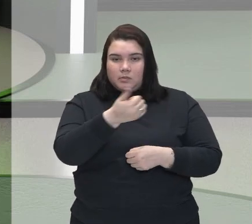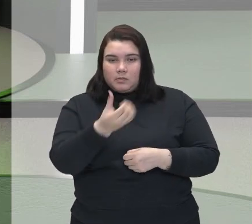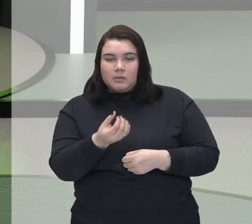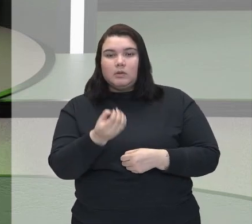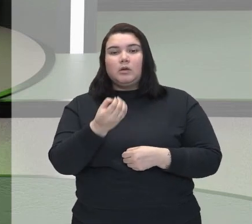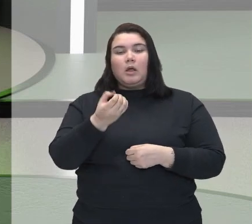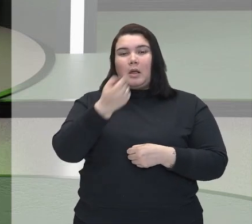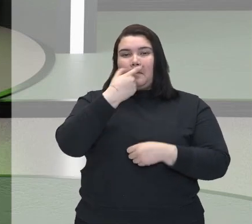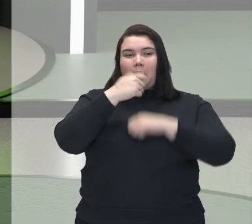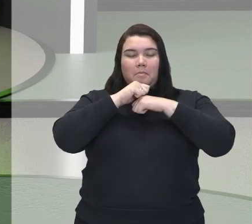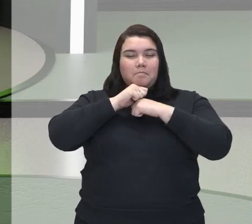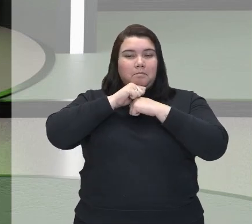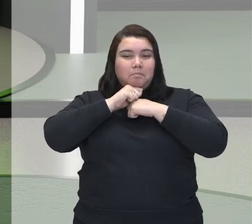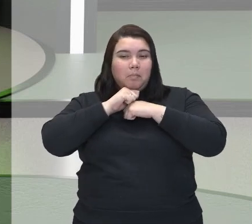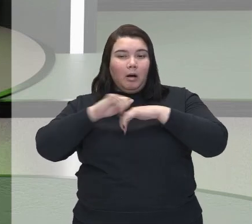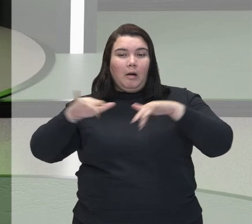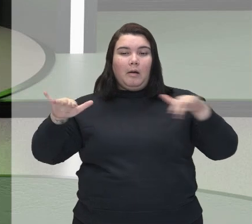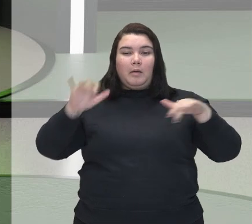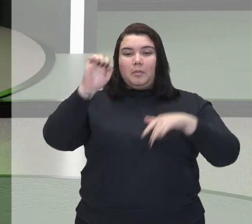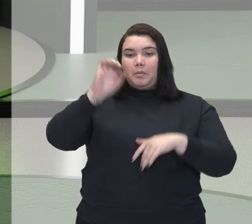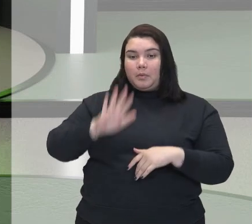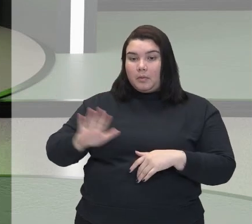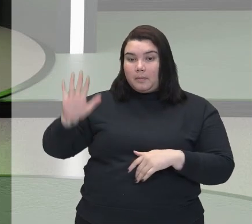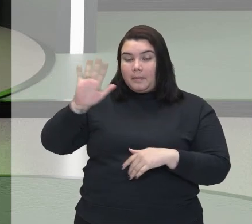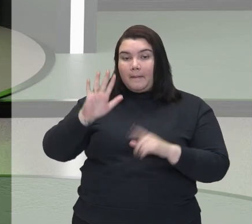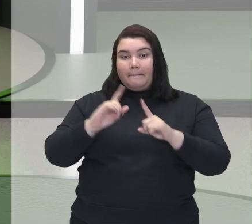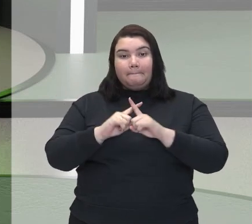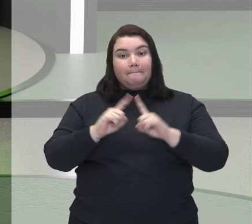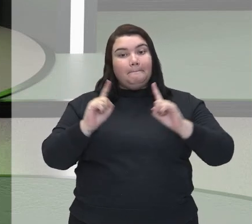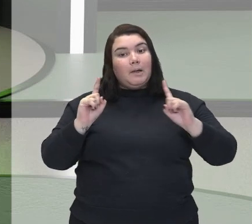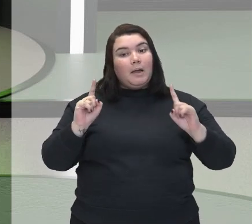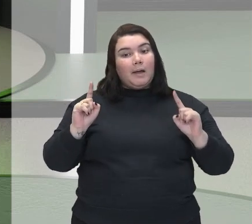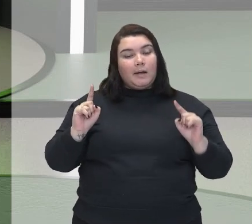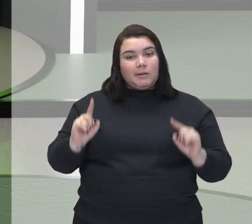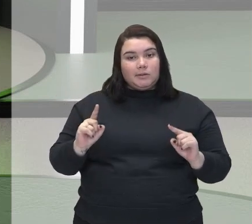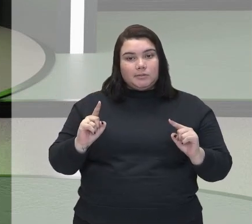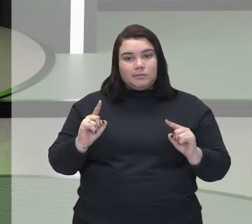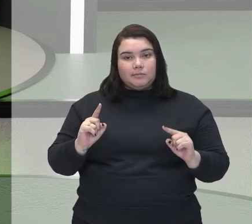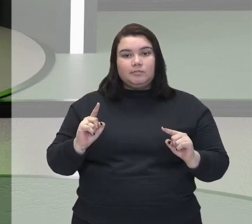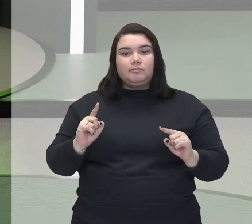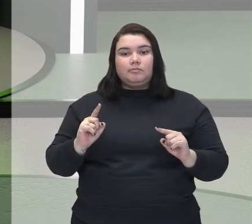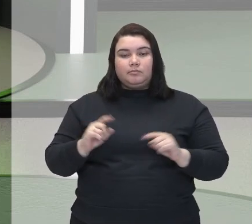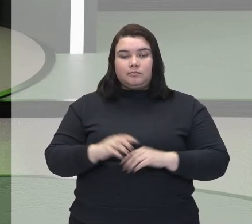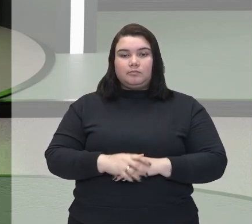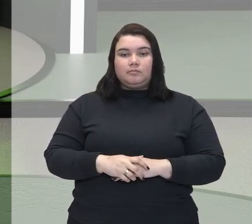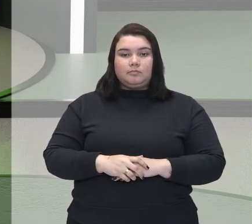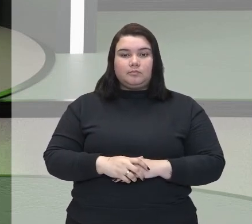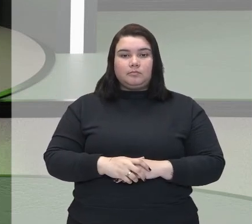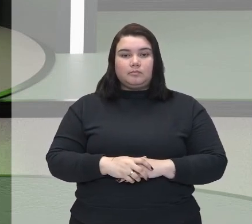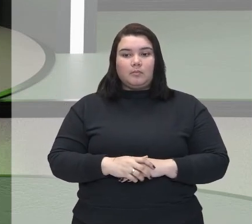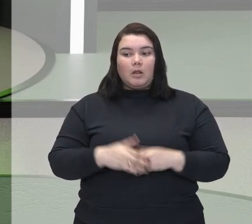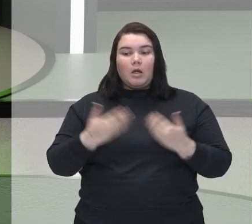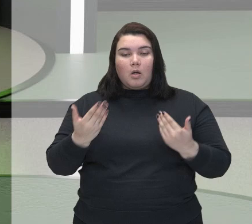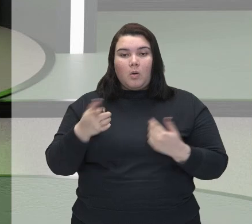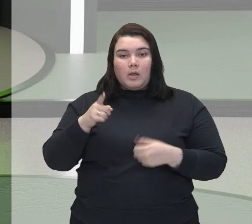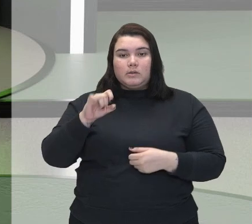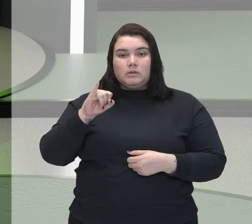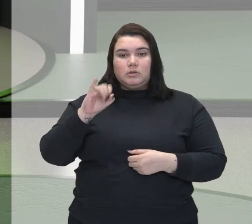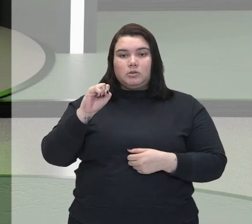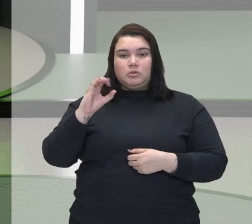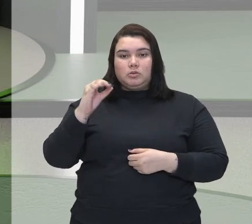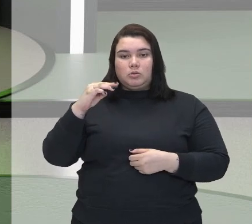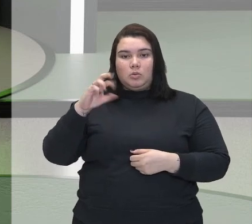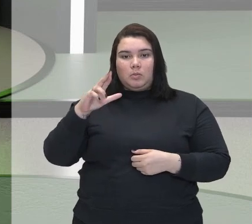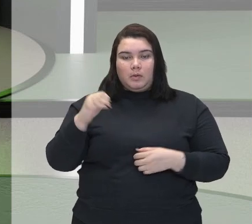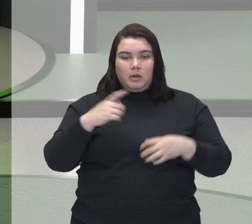foi expandido por toda a Europa. Só que desses isômeros aqui, como ele foi